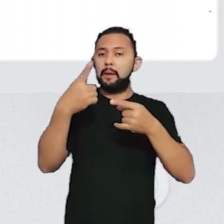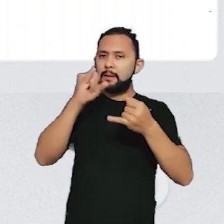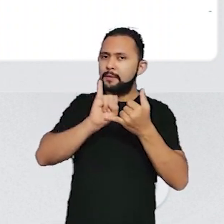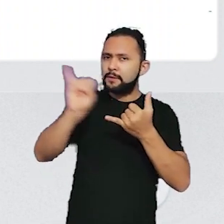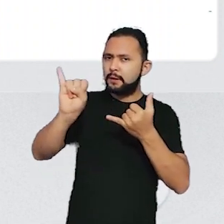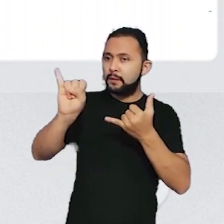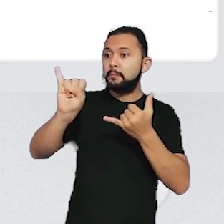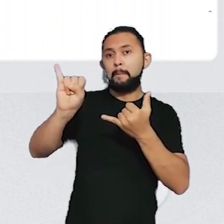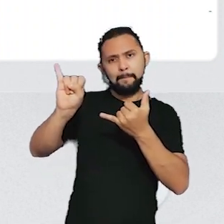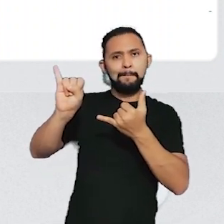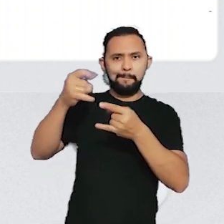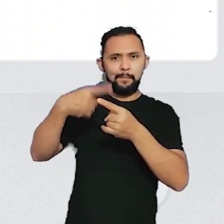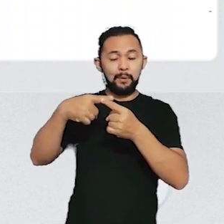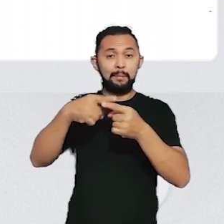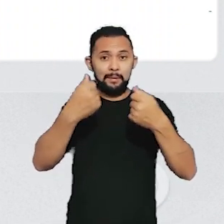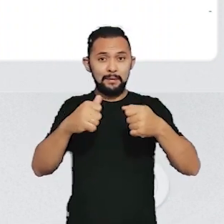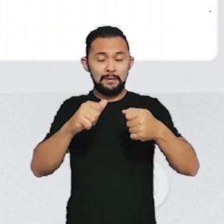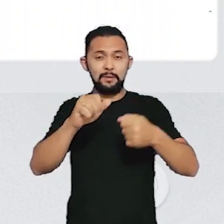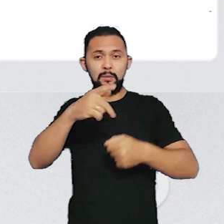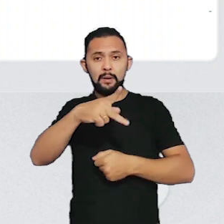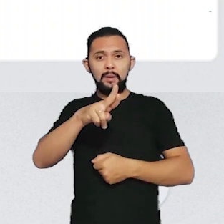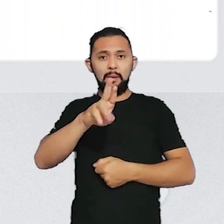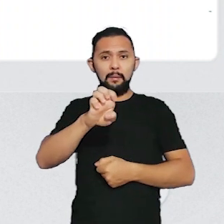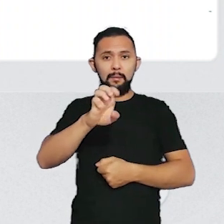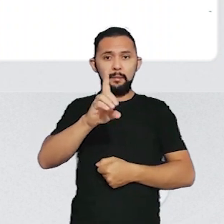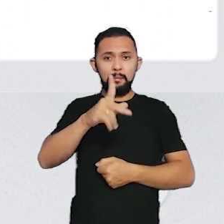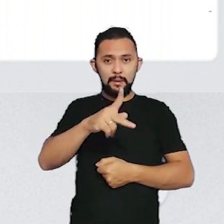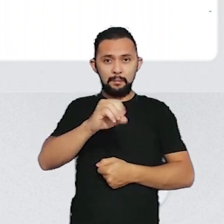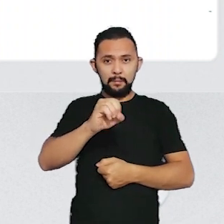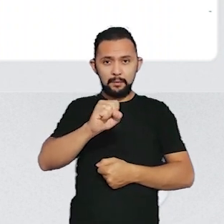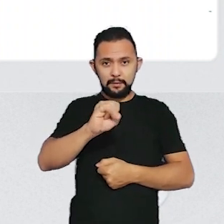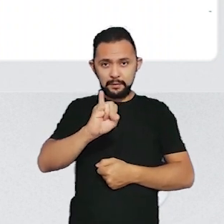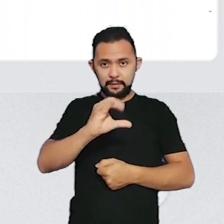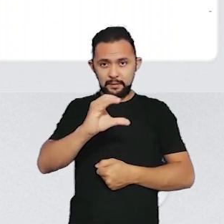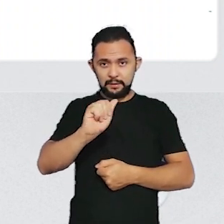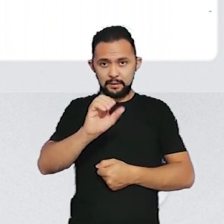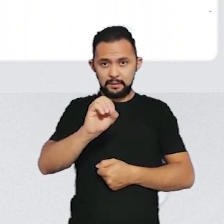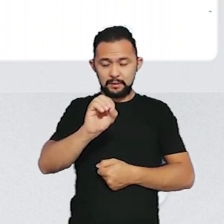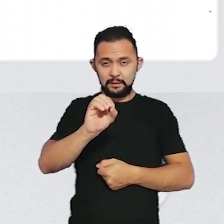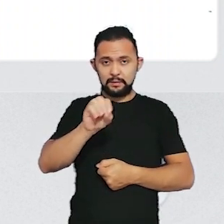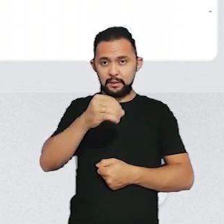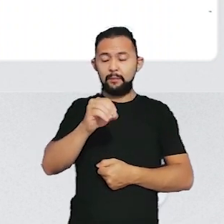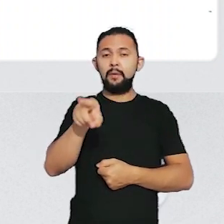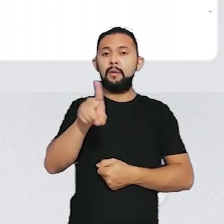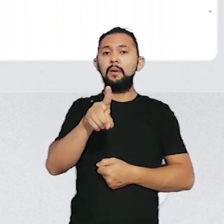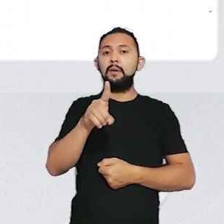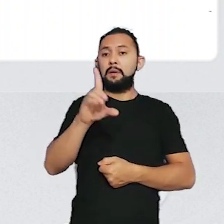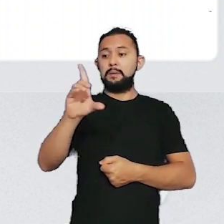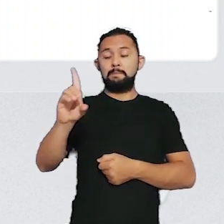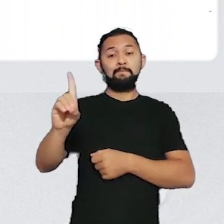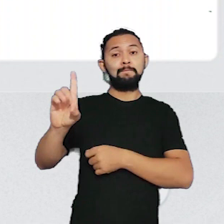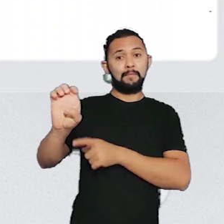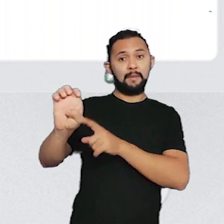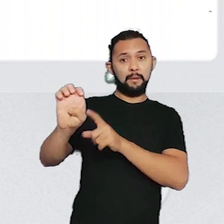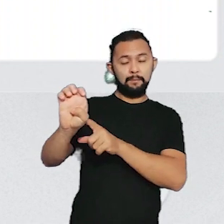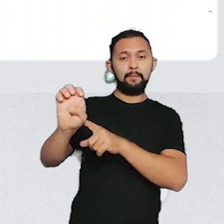A preposição de, tá? A preposição de. Essa preposição, quem está pedindo é o verbo recordar. Quem